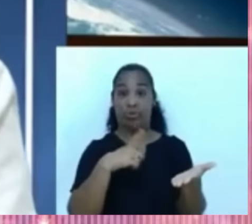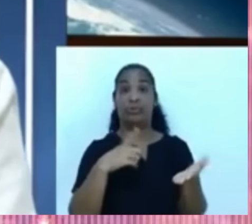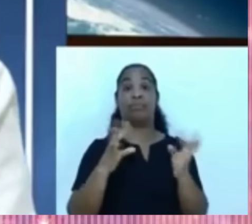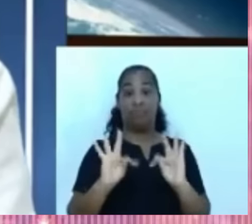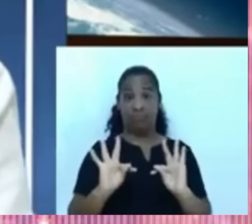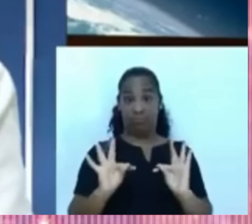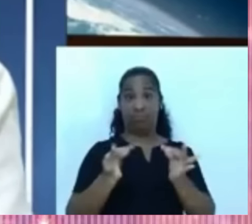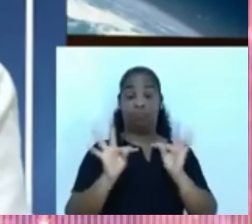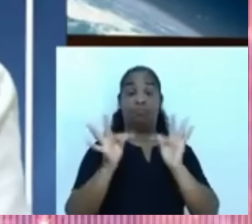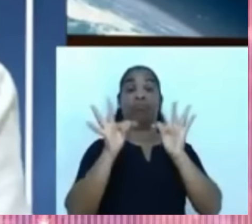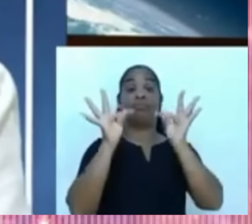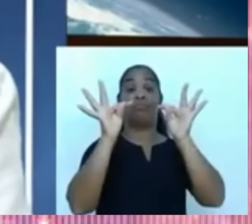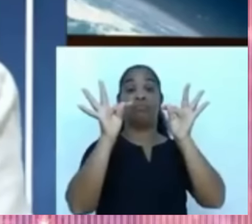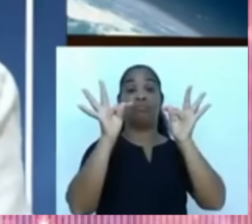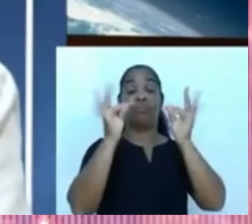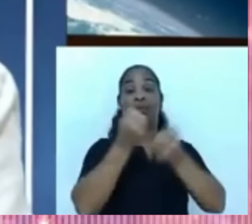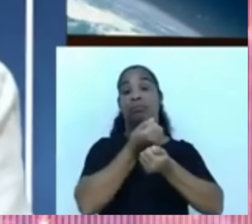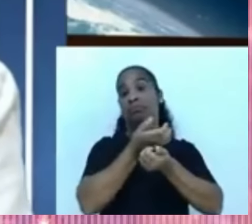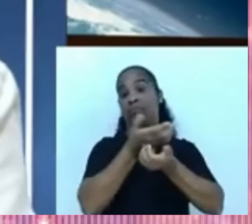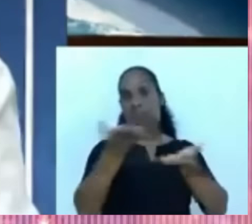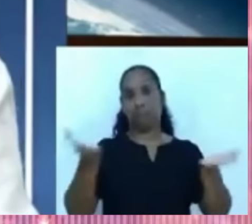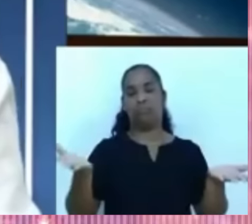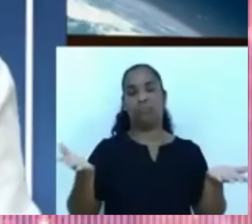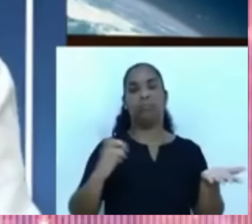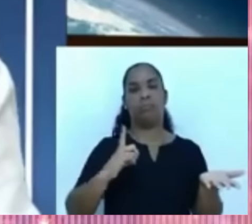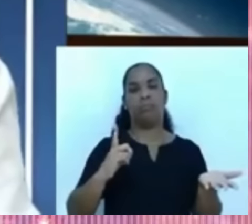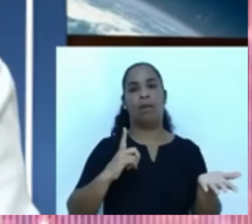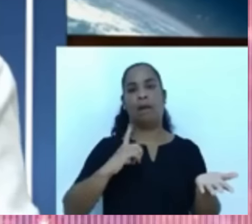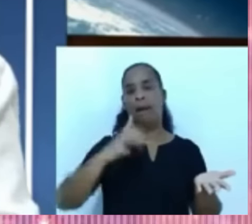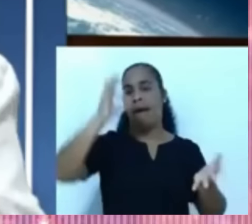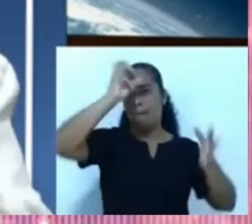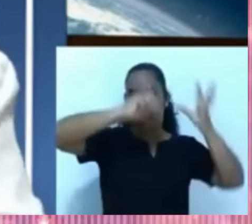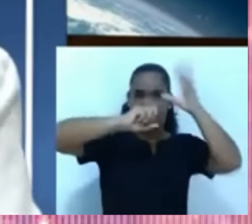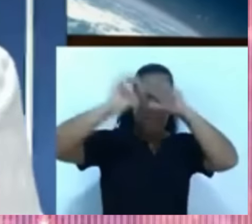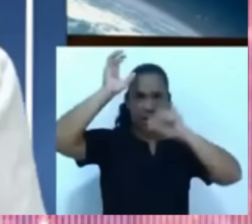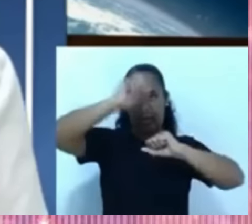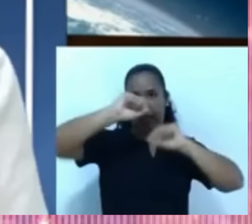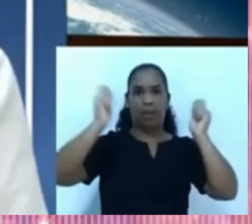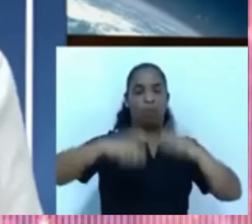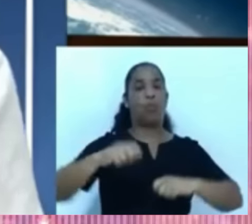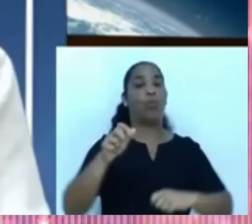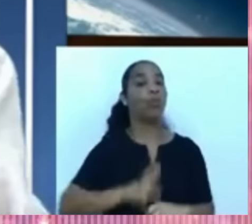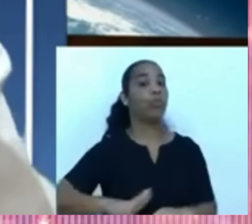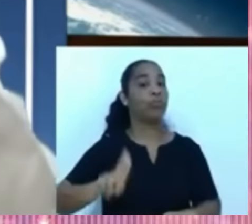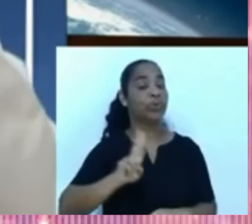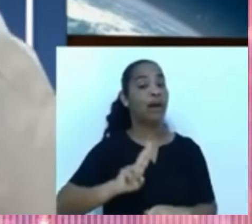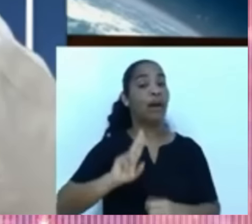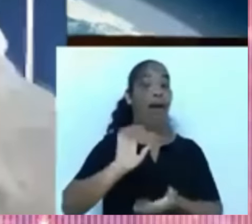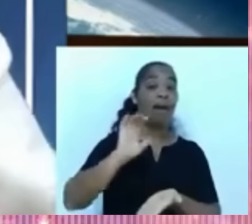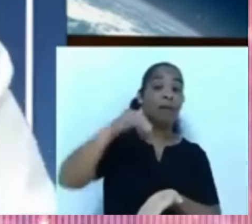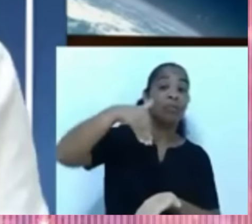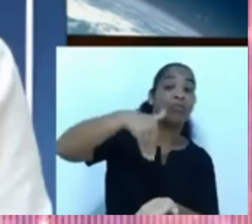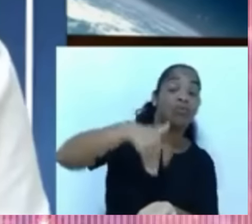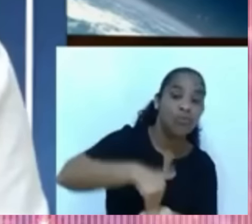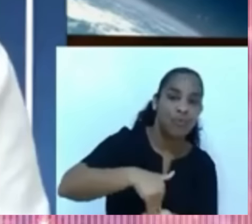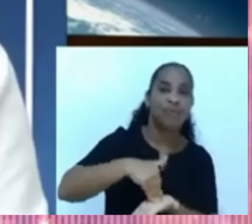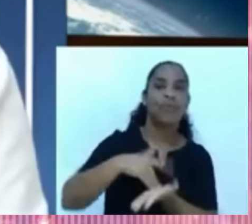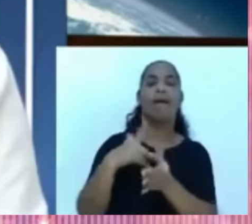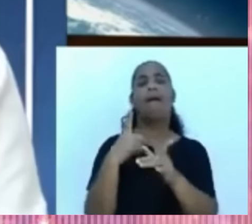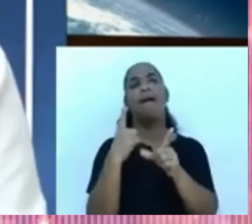que abrangem toda e qualquer técnica de aprendizagem por fim nós vamos pressar mais ou